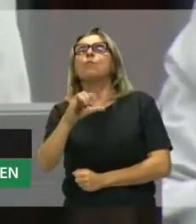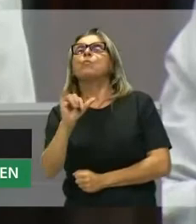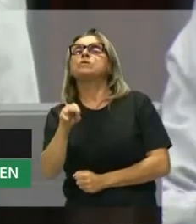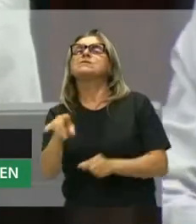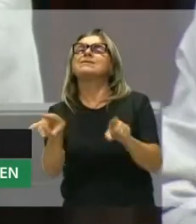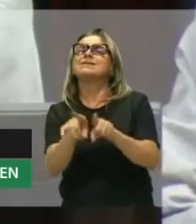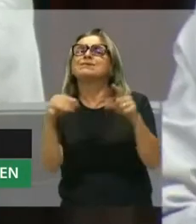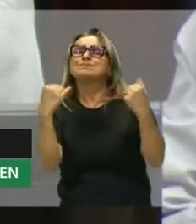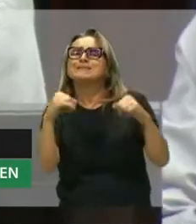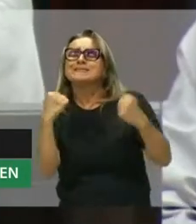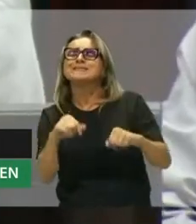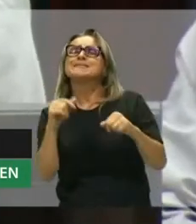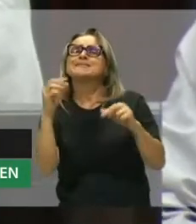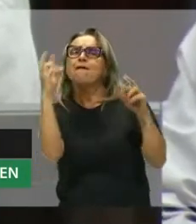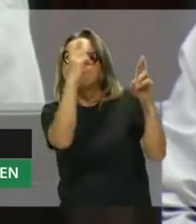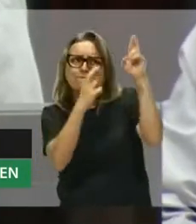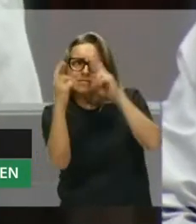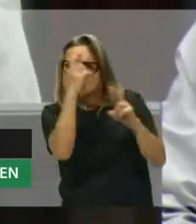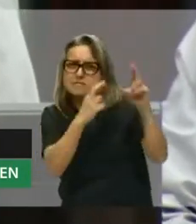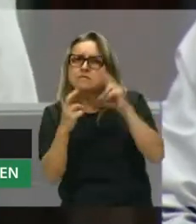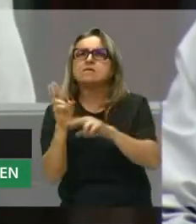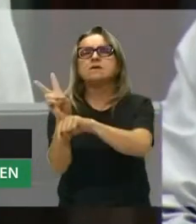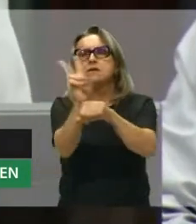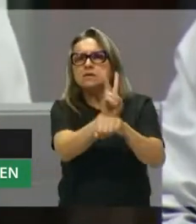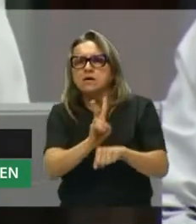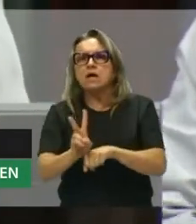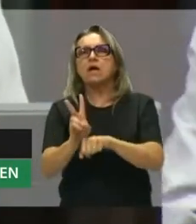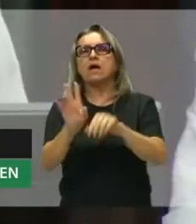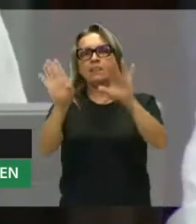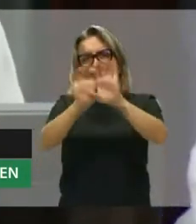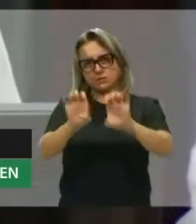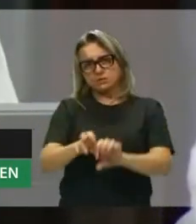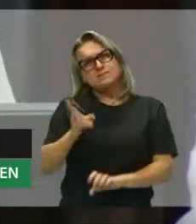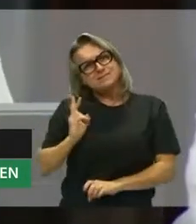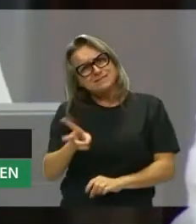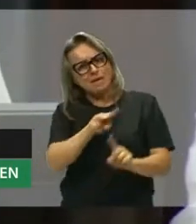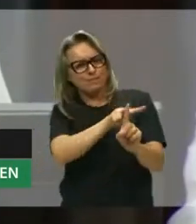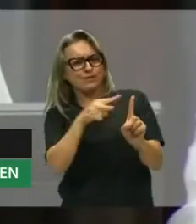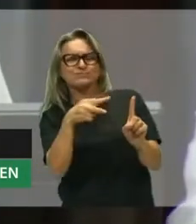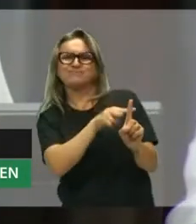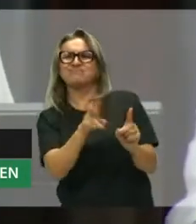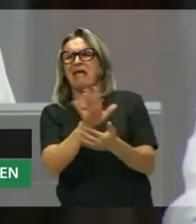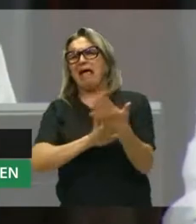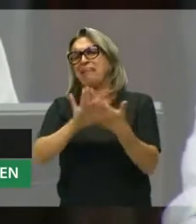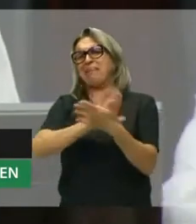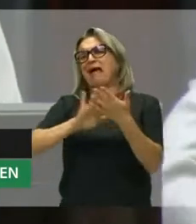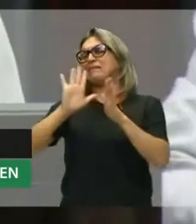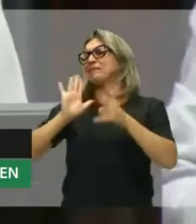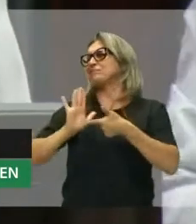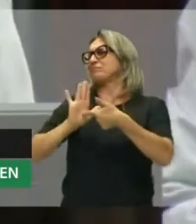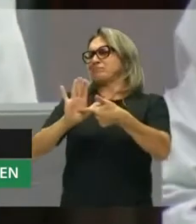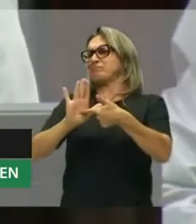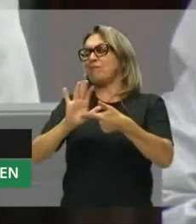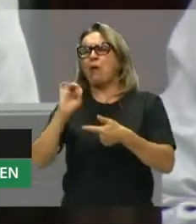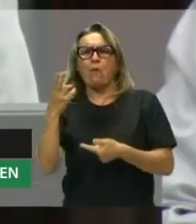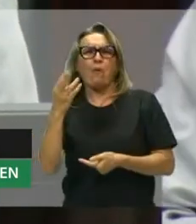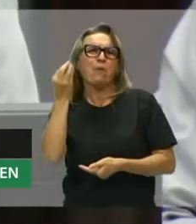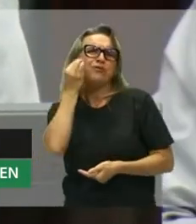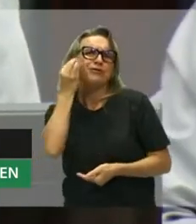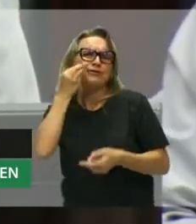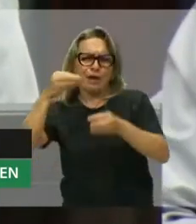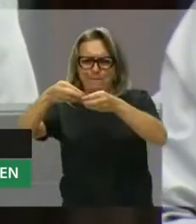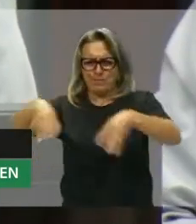da estrutura, mas sempre no sentido de transparência, nada de sensacionalismo, nada de prejudicar